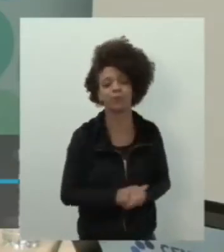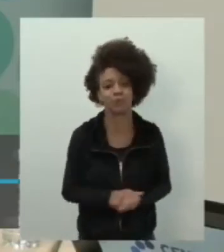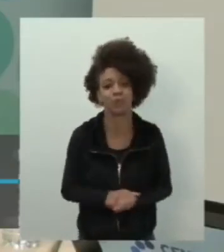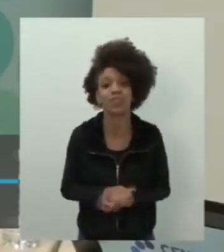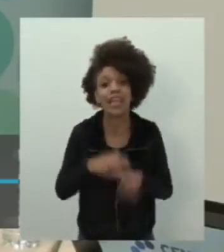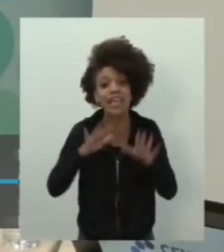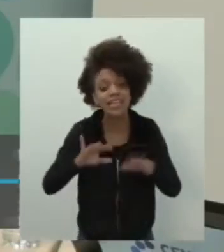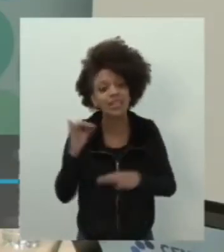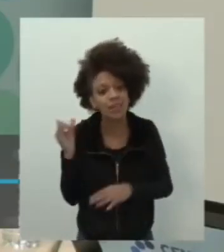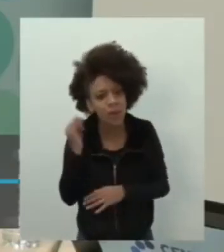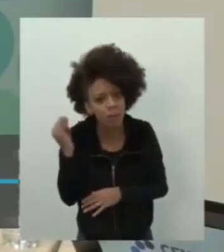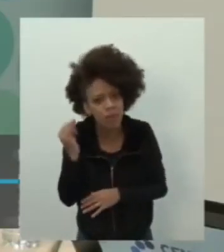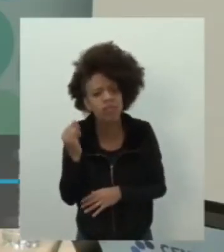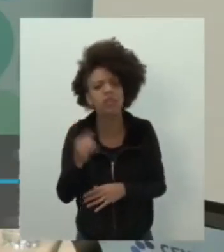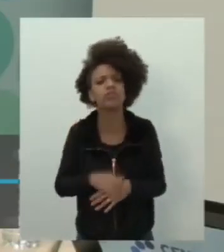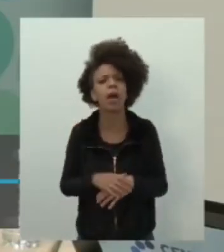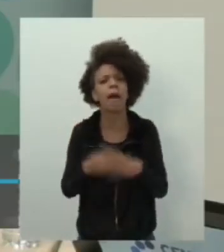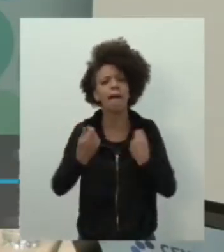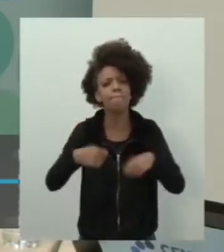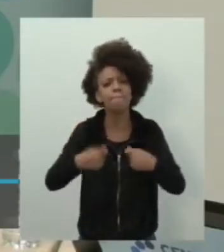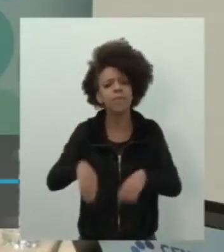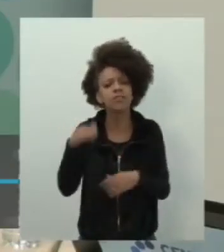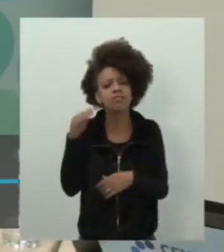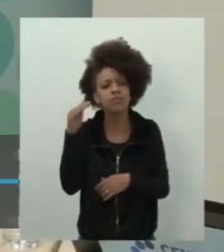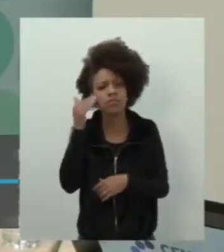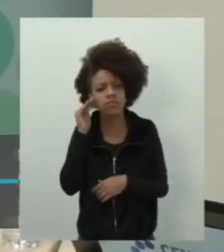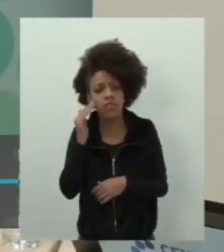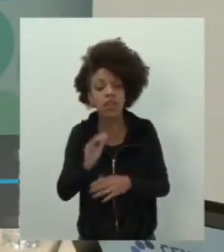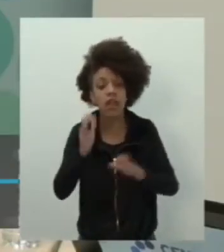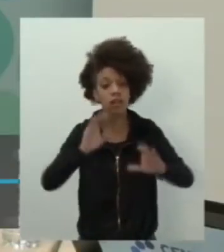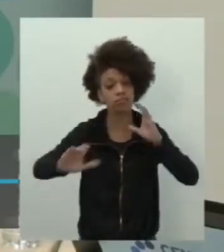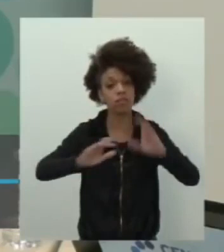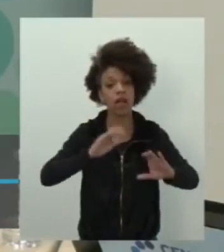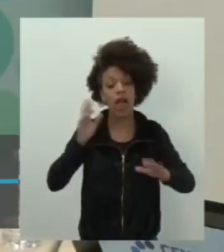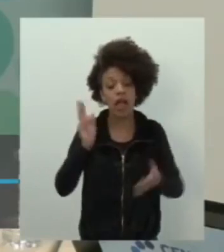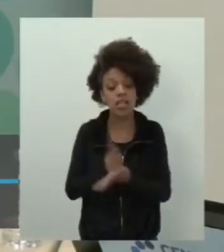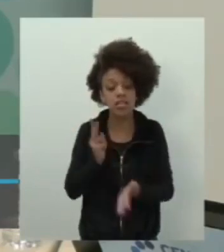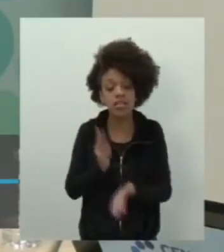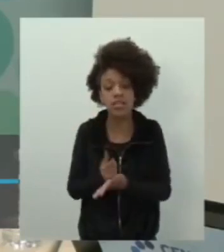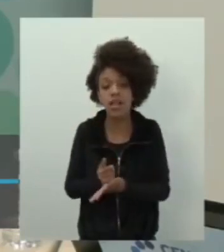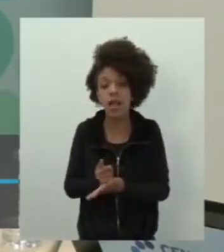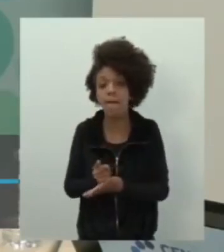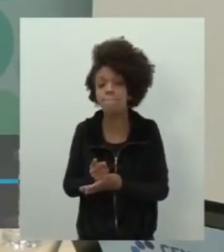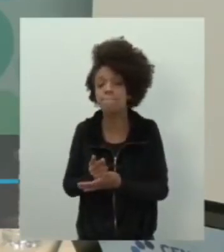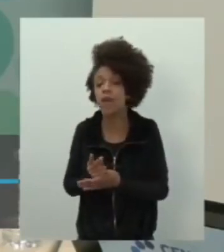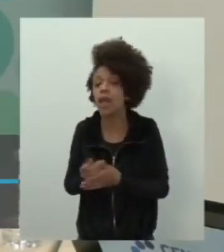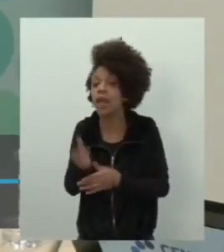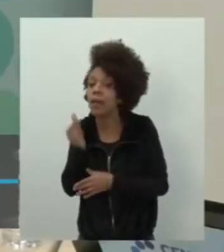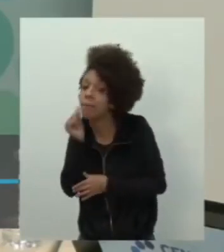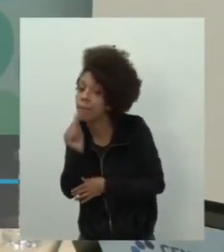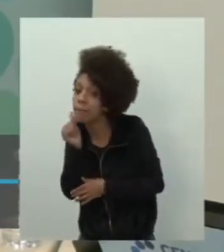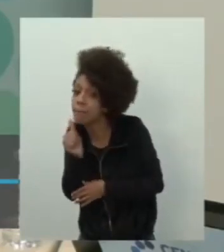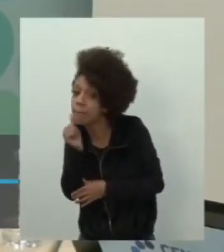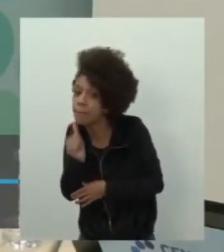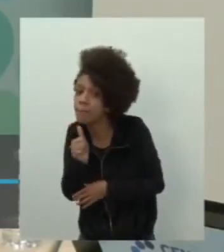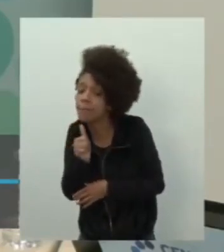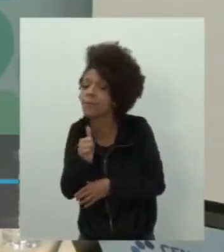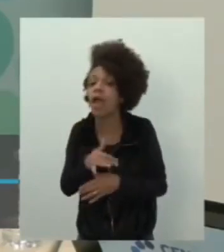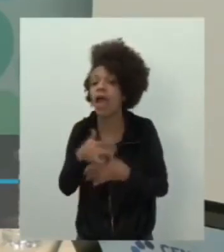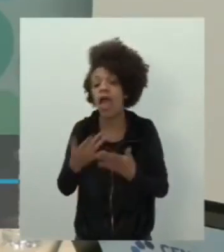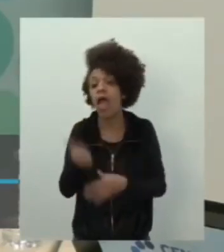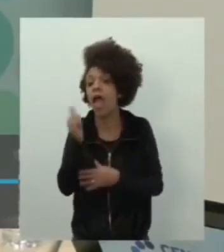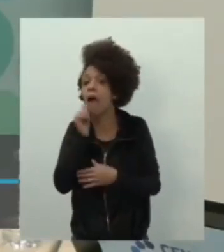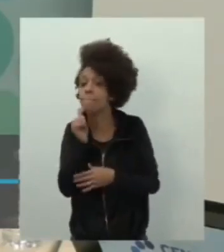é importante porque a gente percebe que nas cantigas o eu lírico é sempre feminino, por isso cantiga de amigo, eu lírico feminino, é a